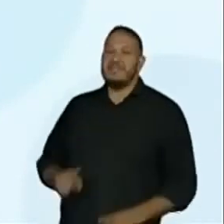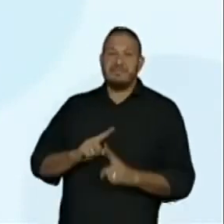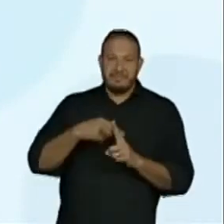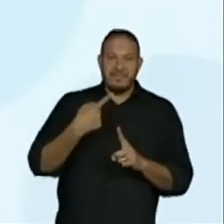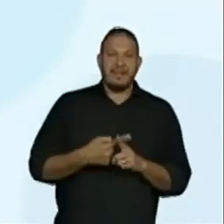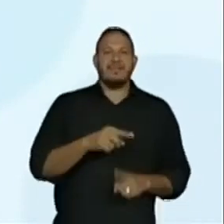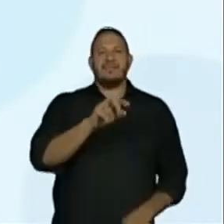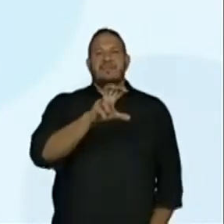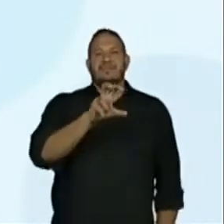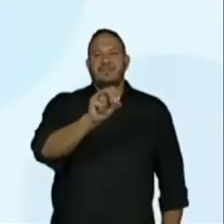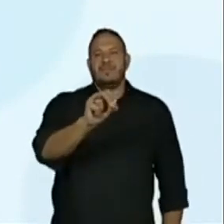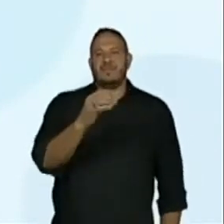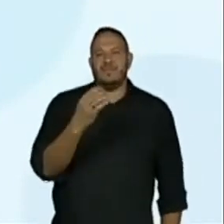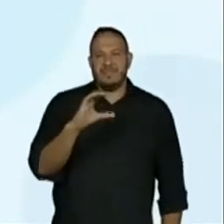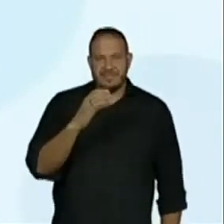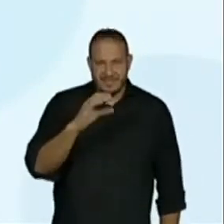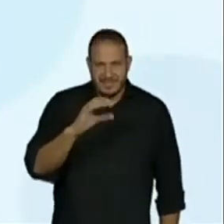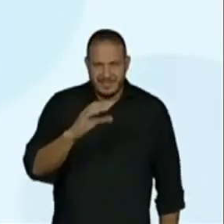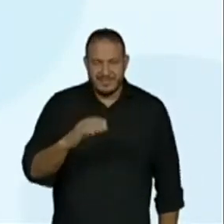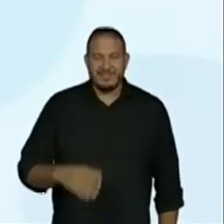mais 50